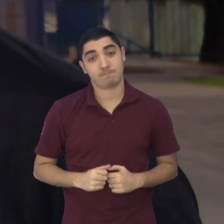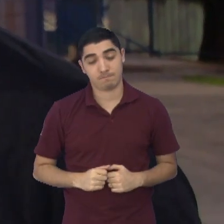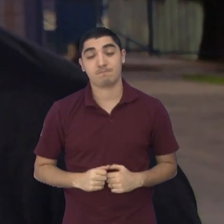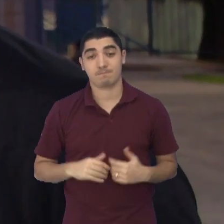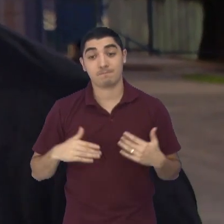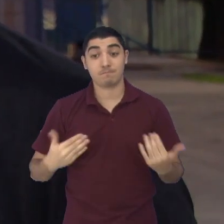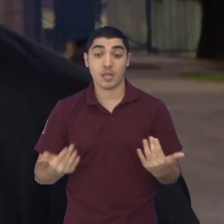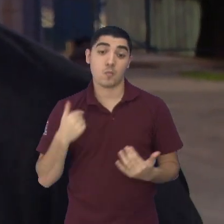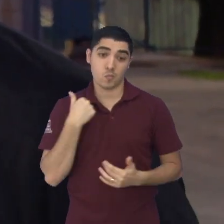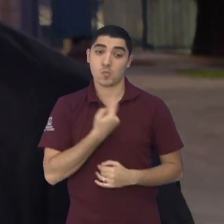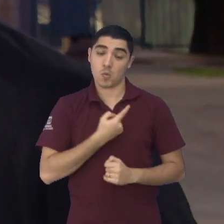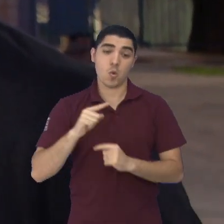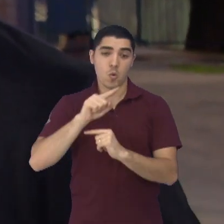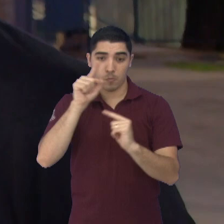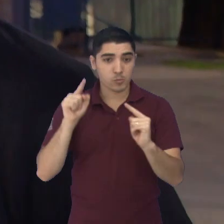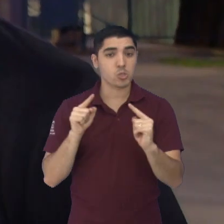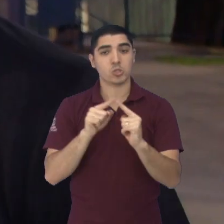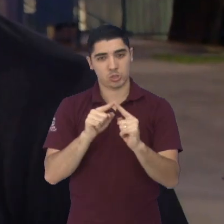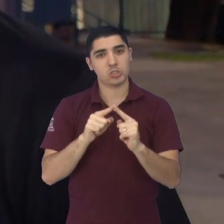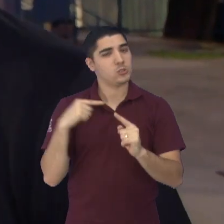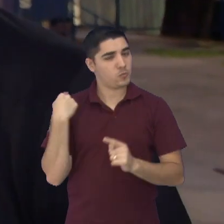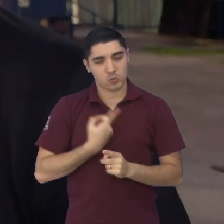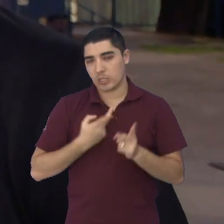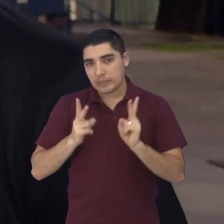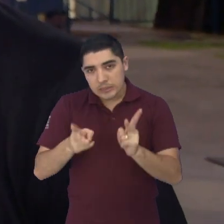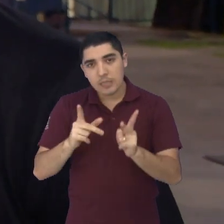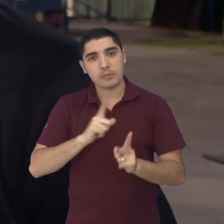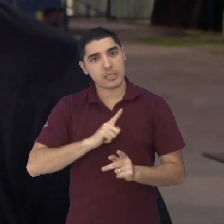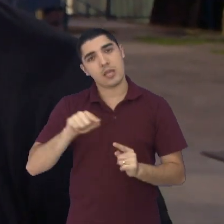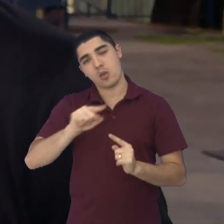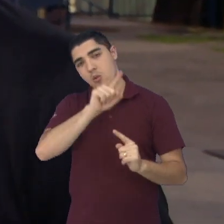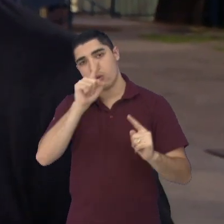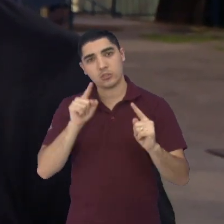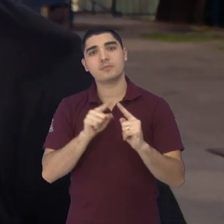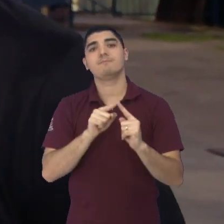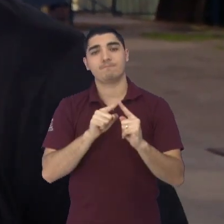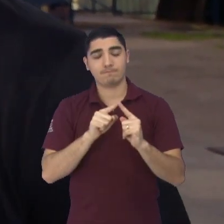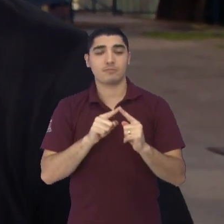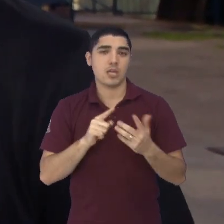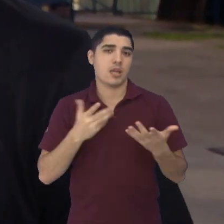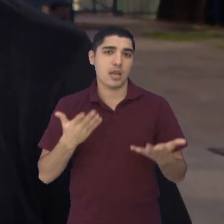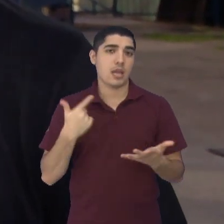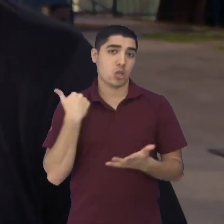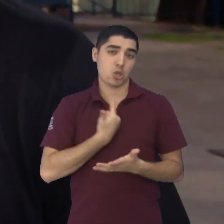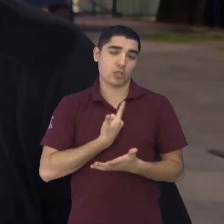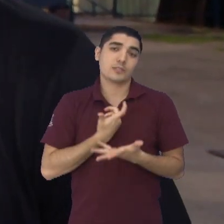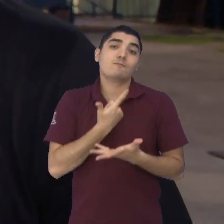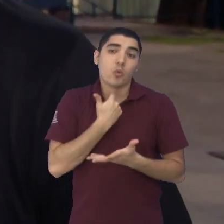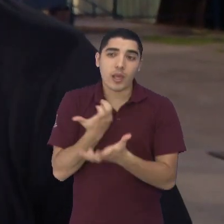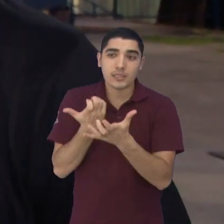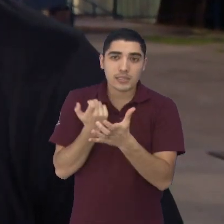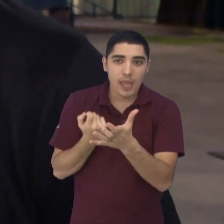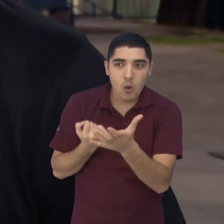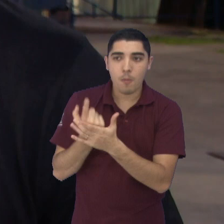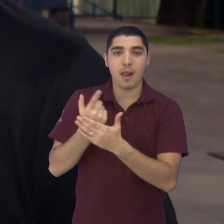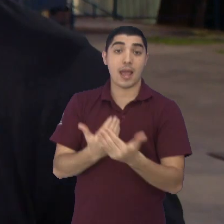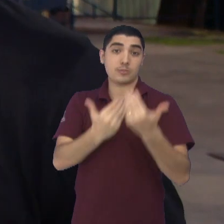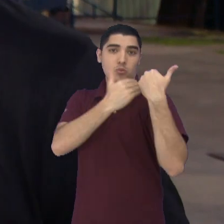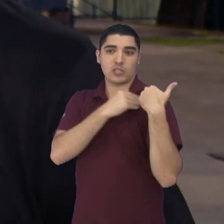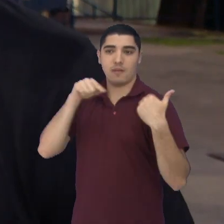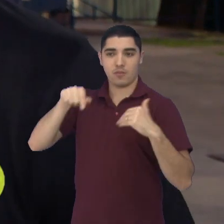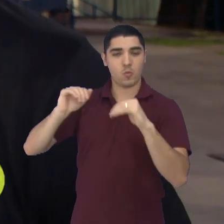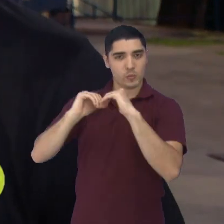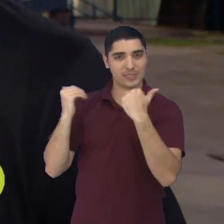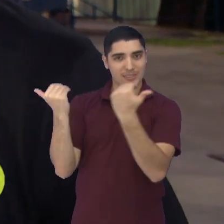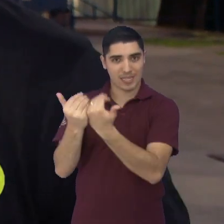que nós sempre tivemos, né, esse objetivo, né, fazia parte do nosso plano, ter a concessão do Martins Pereira, mas claro que a